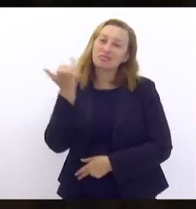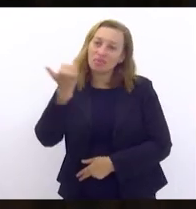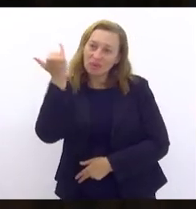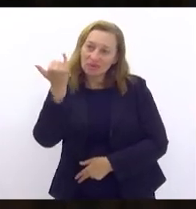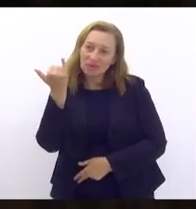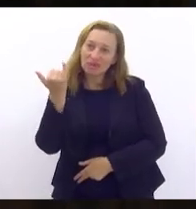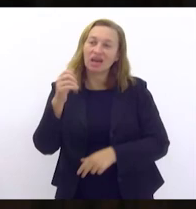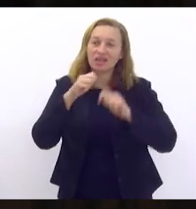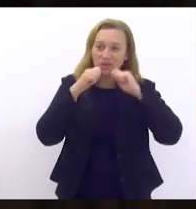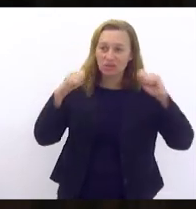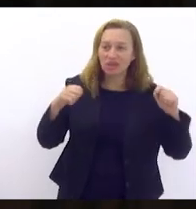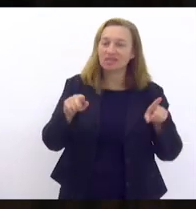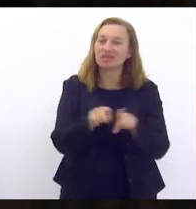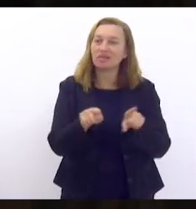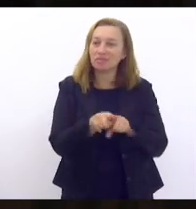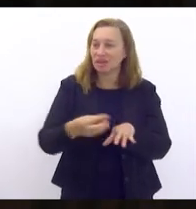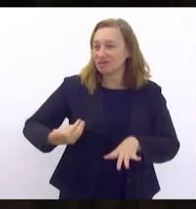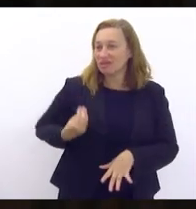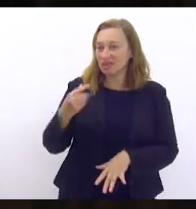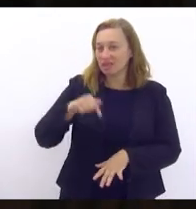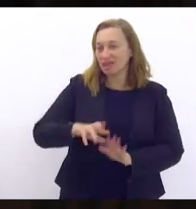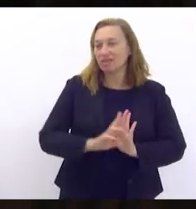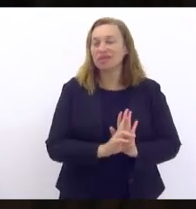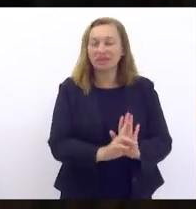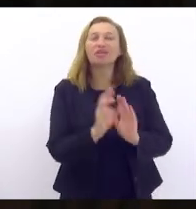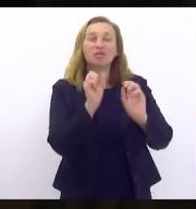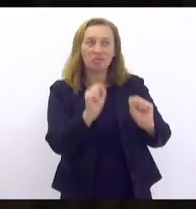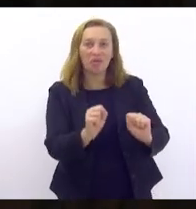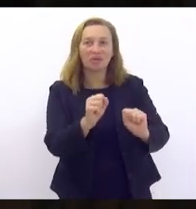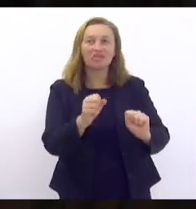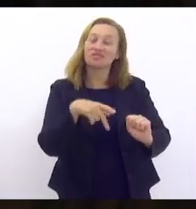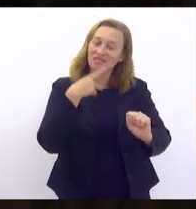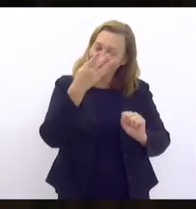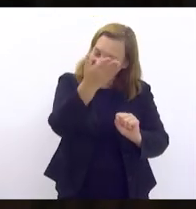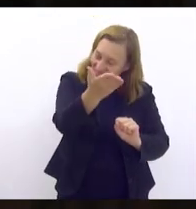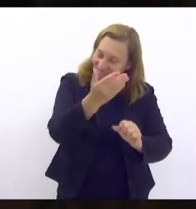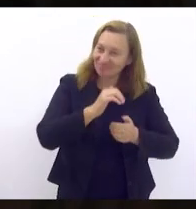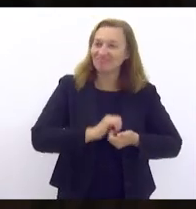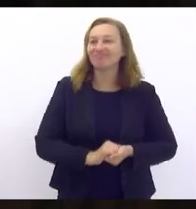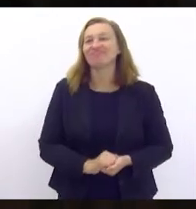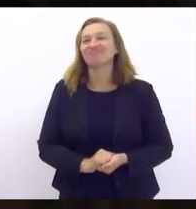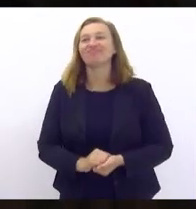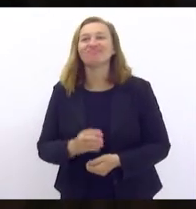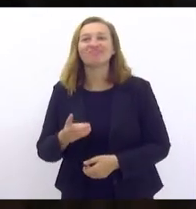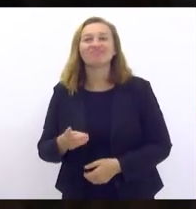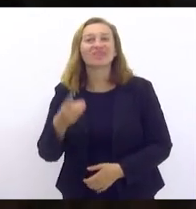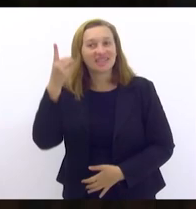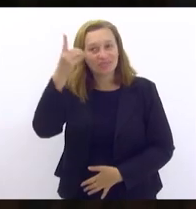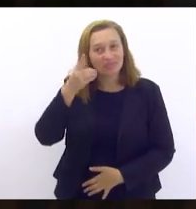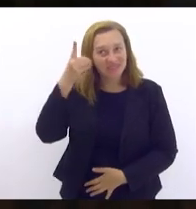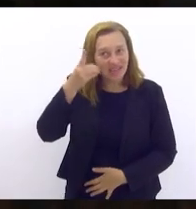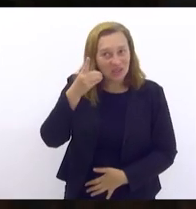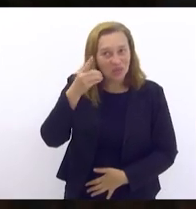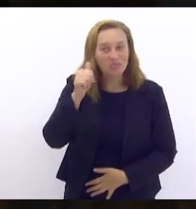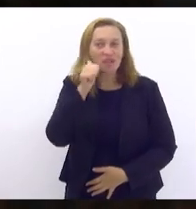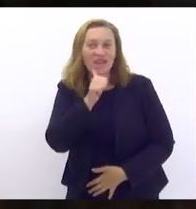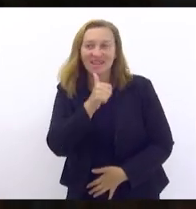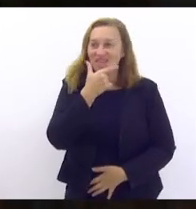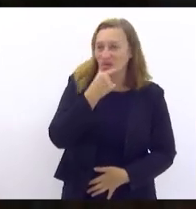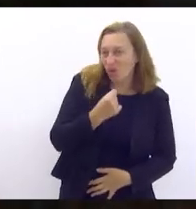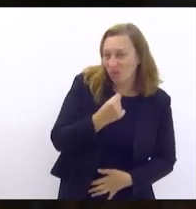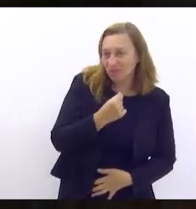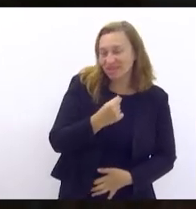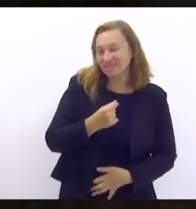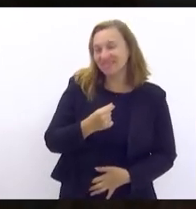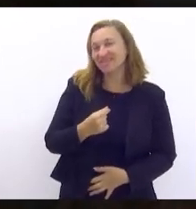e a sua Assessoria também tá aqui representado Mas pode estender aí para deputada e deputados e